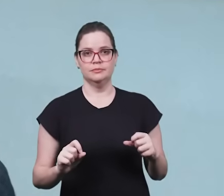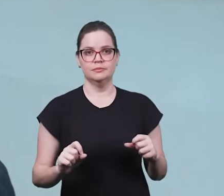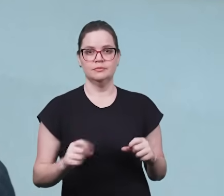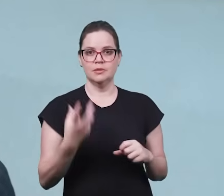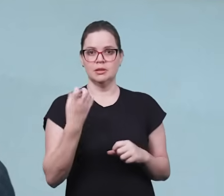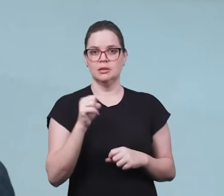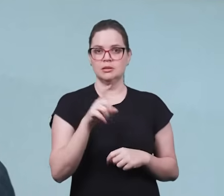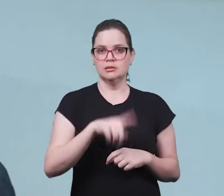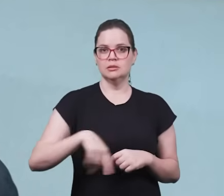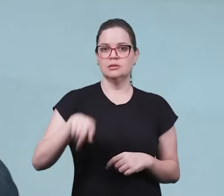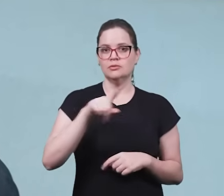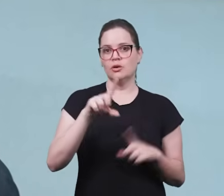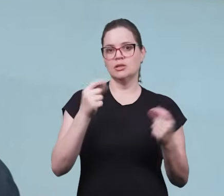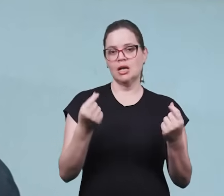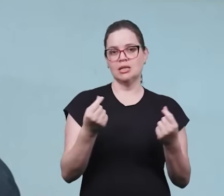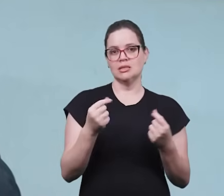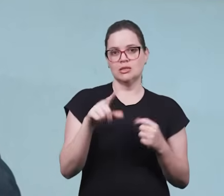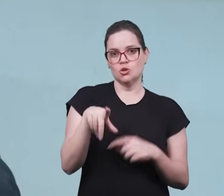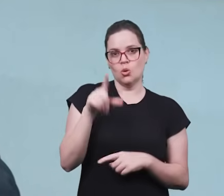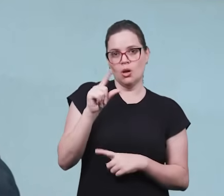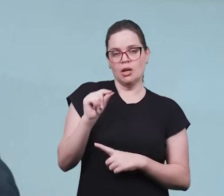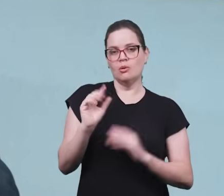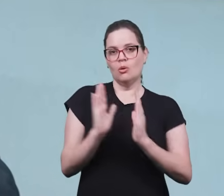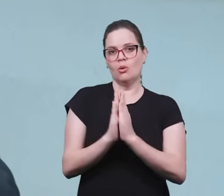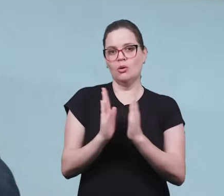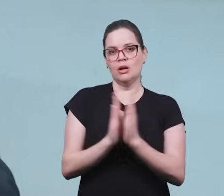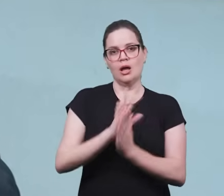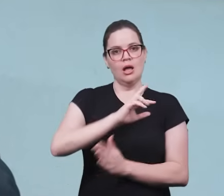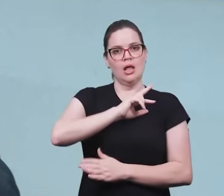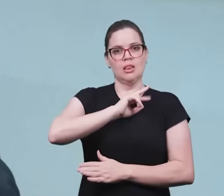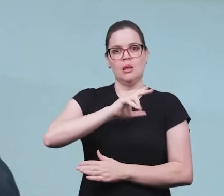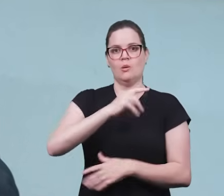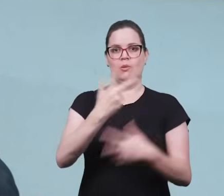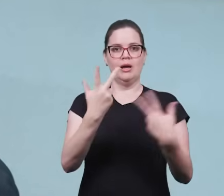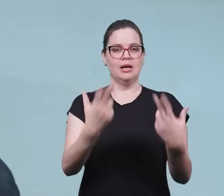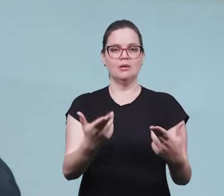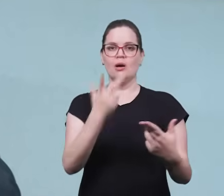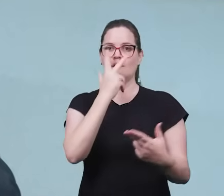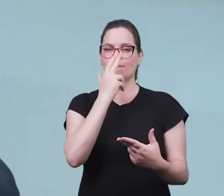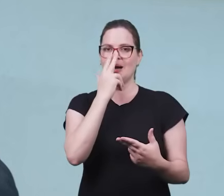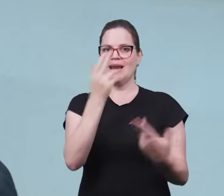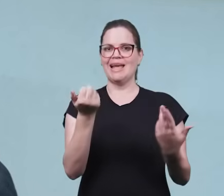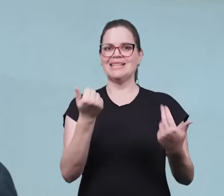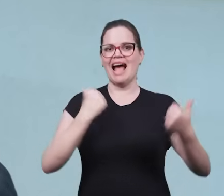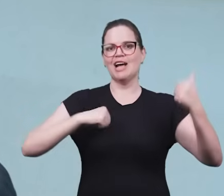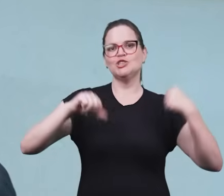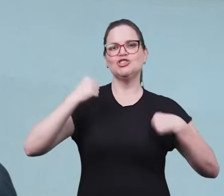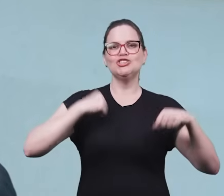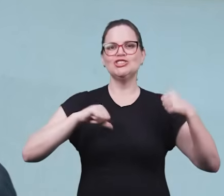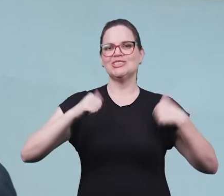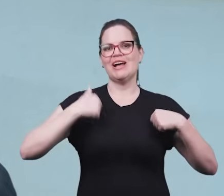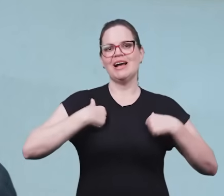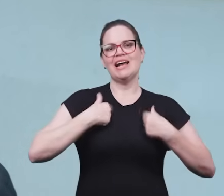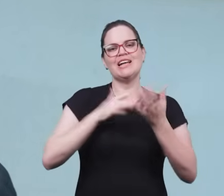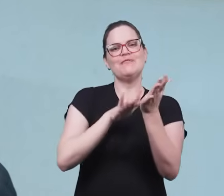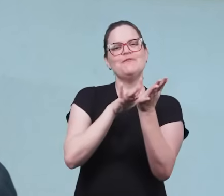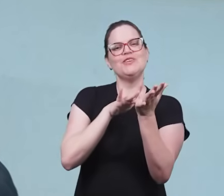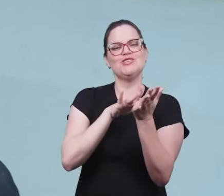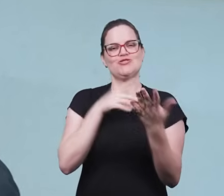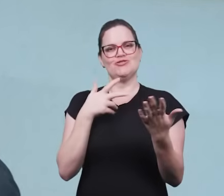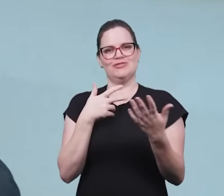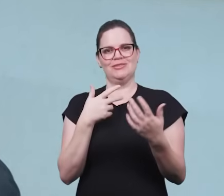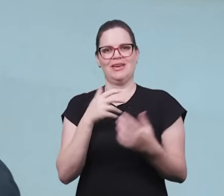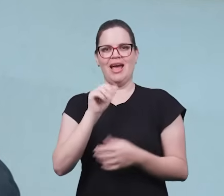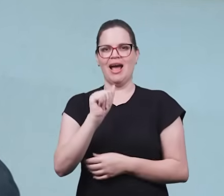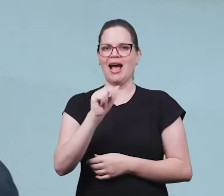não sejam como aqueles que atuam, porque os atores, naquela época haviam os teatros, não é? Onde haviam